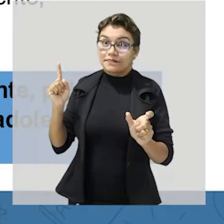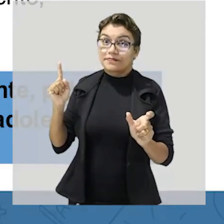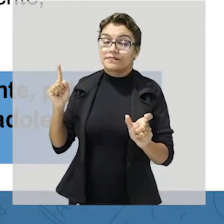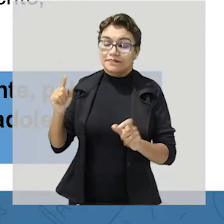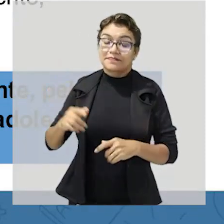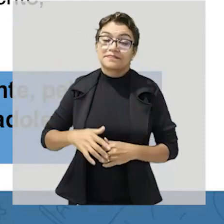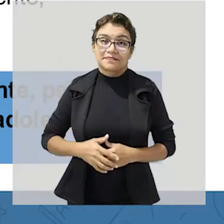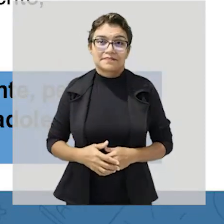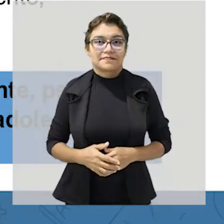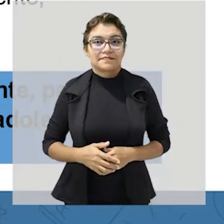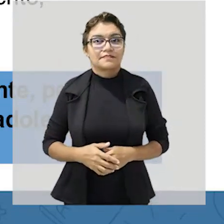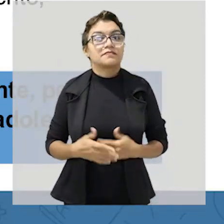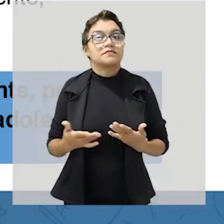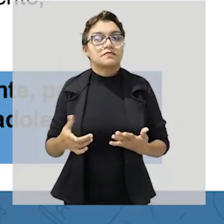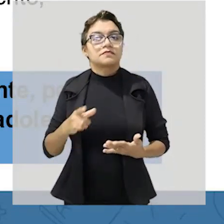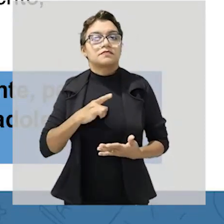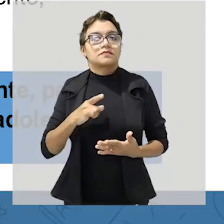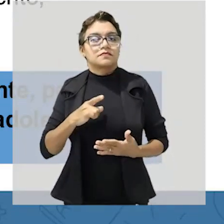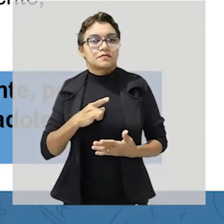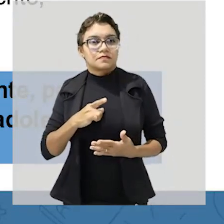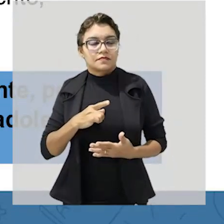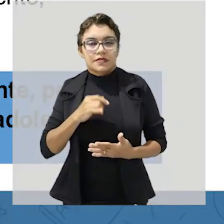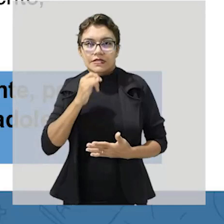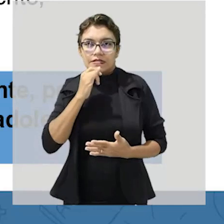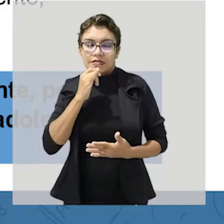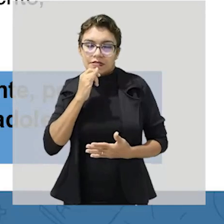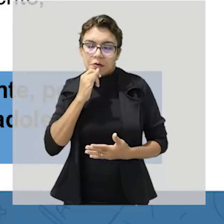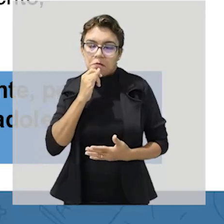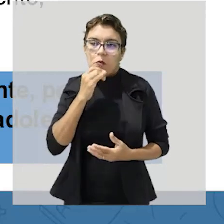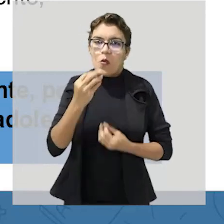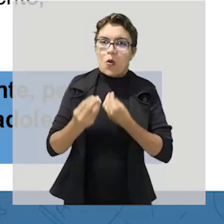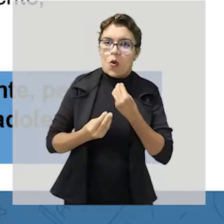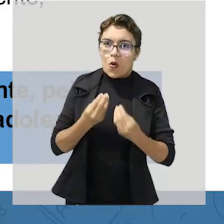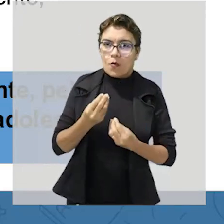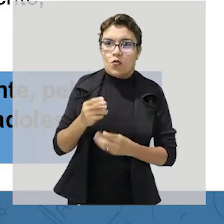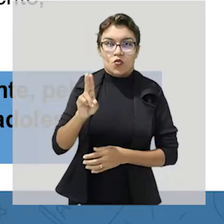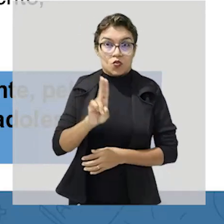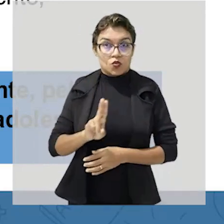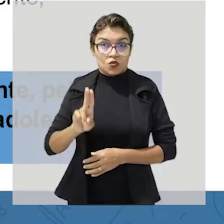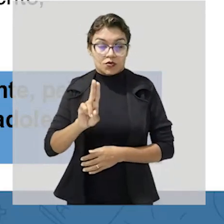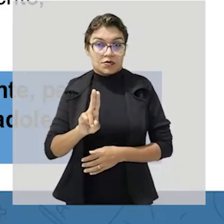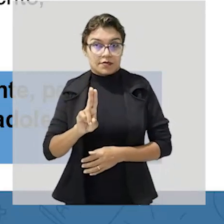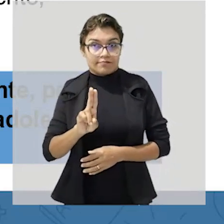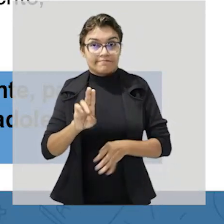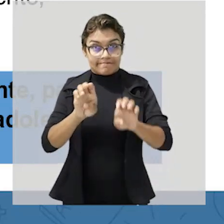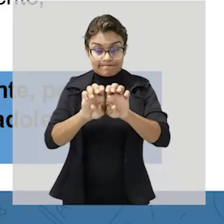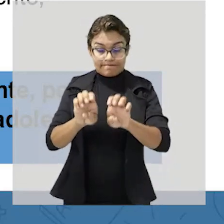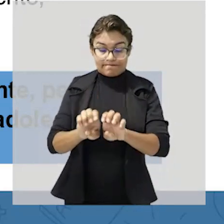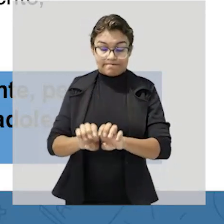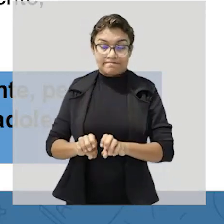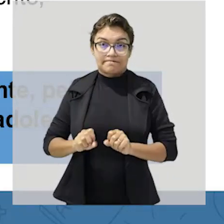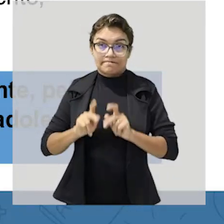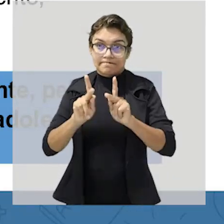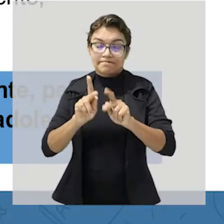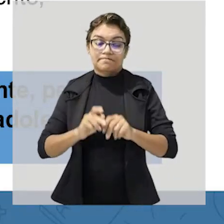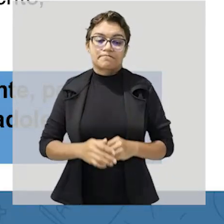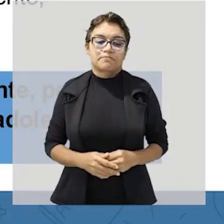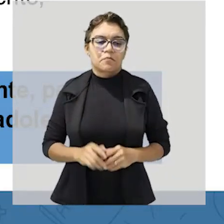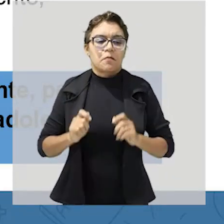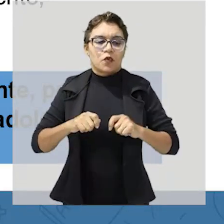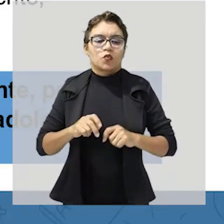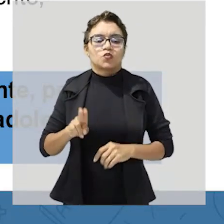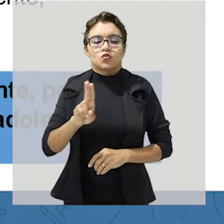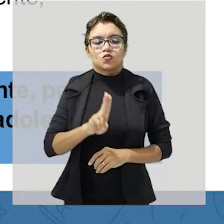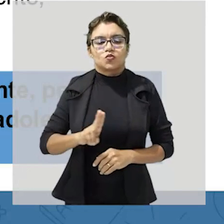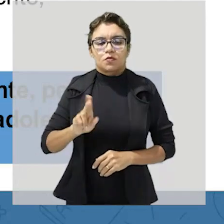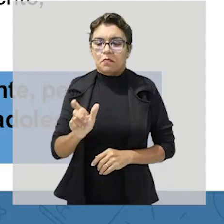se comportem, muitos adultos aí se comportem como crianças, muitos adultos não amadurecem, são eternos adolescentes, enfim, é